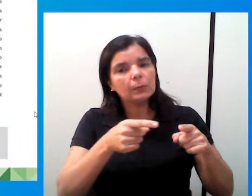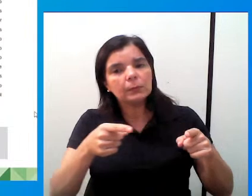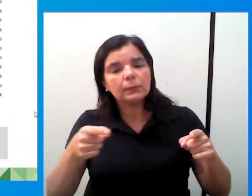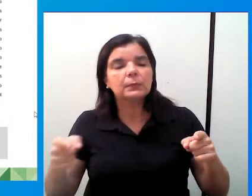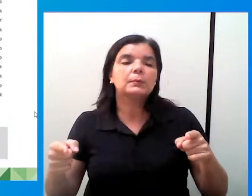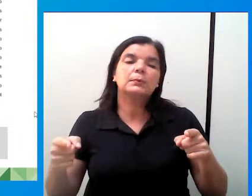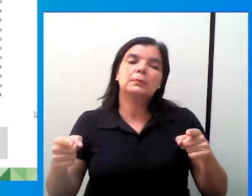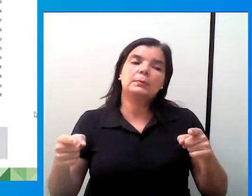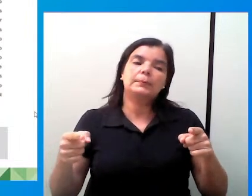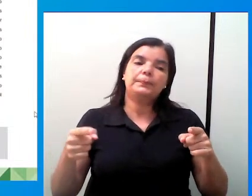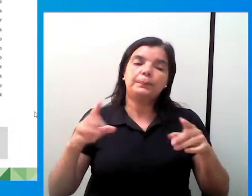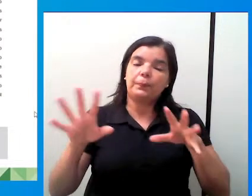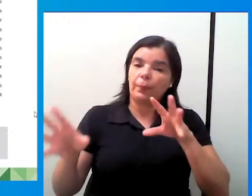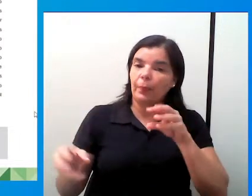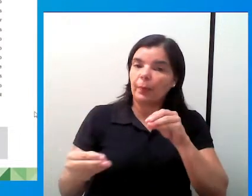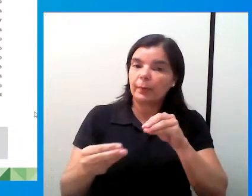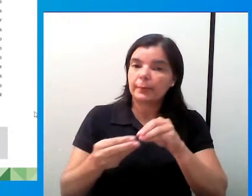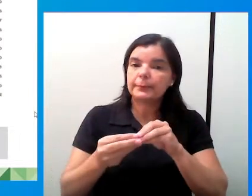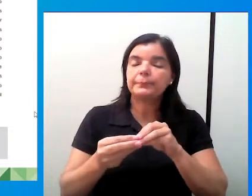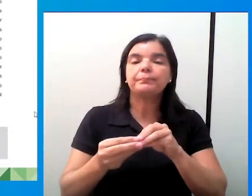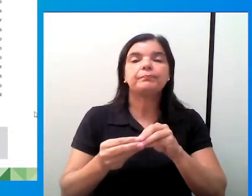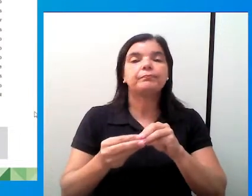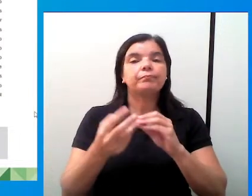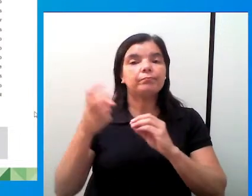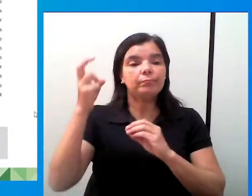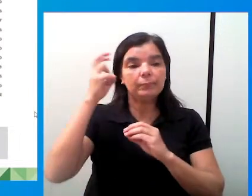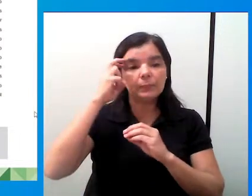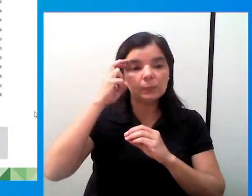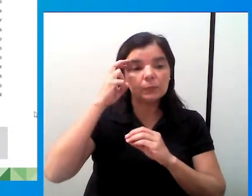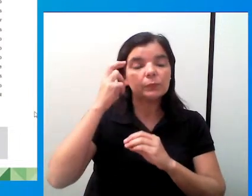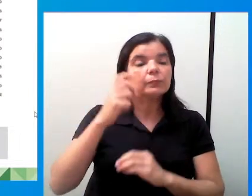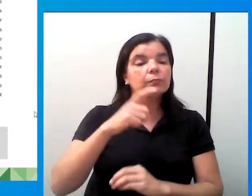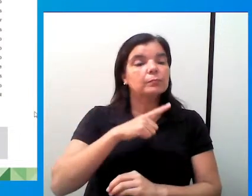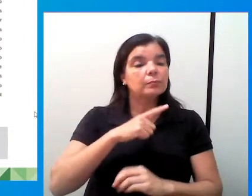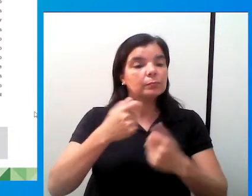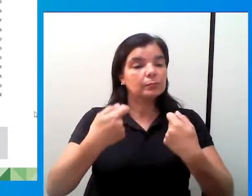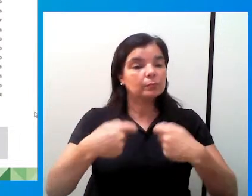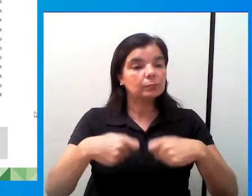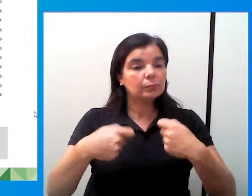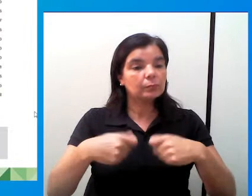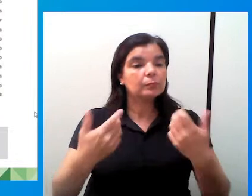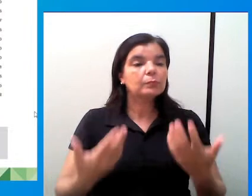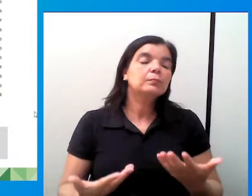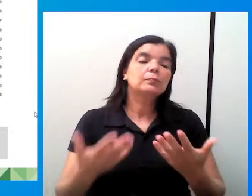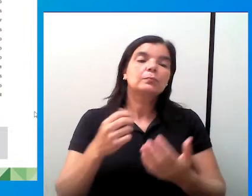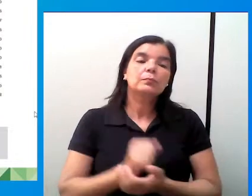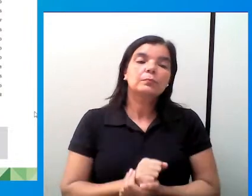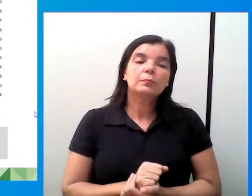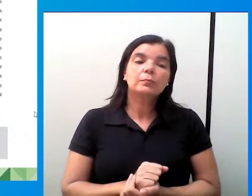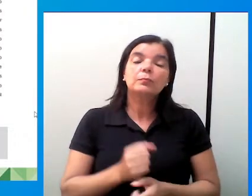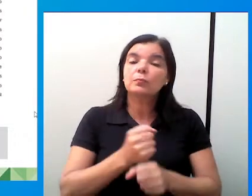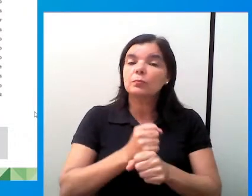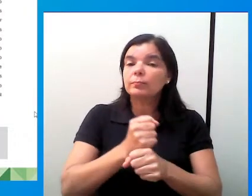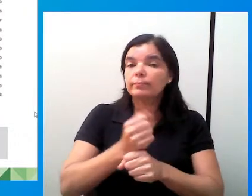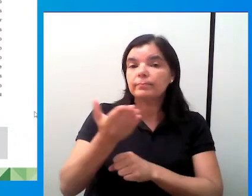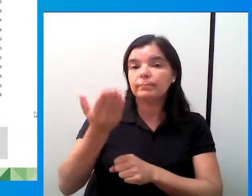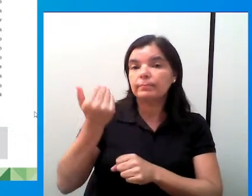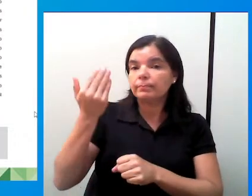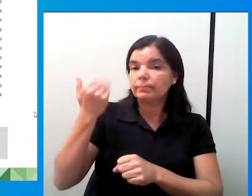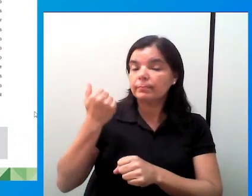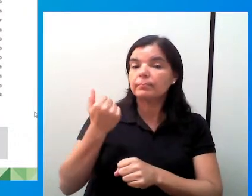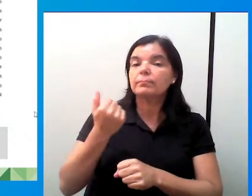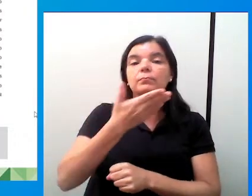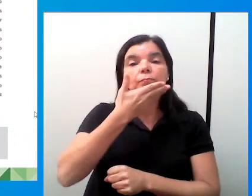de experimentação, de maturidade, e vimos a necessidade, no ano passado, de atualizar a nossa